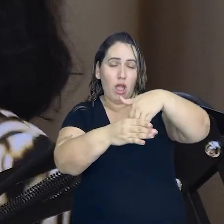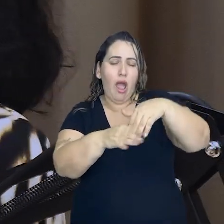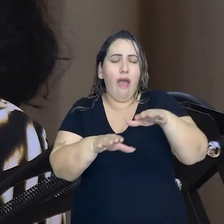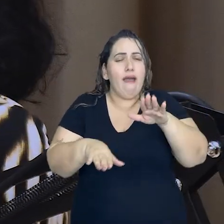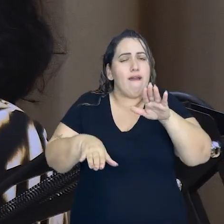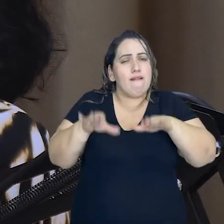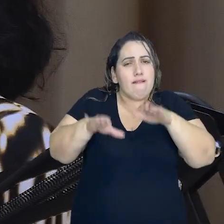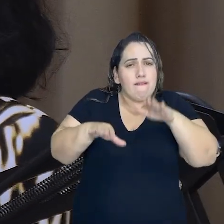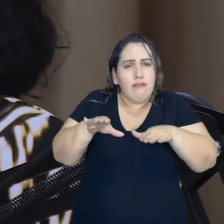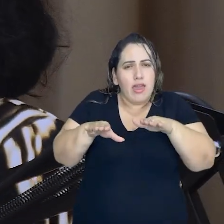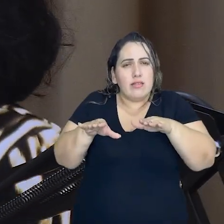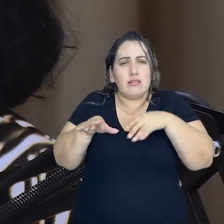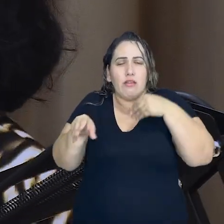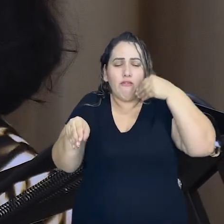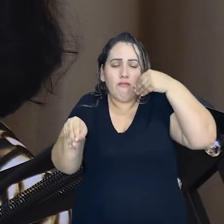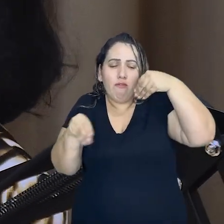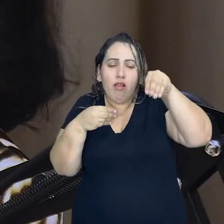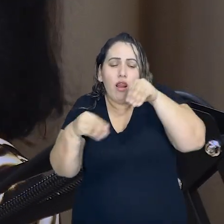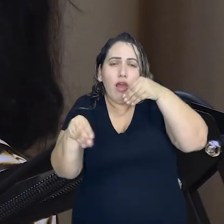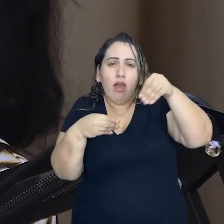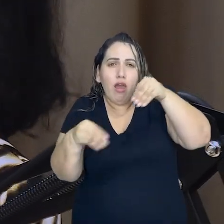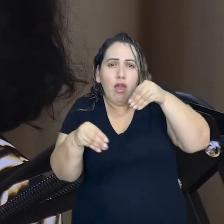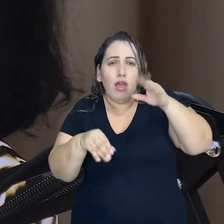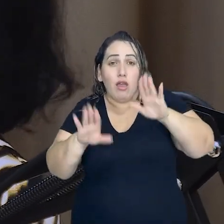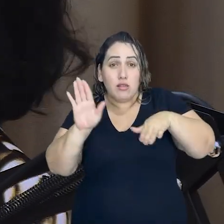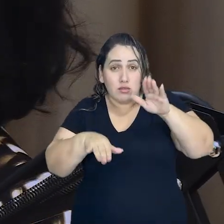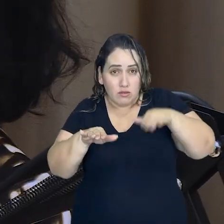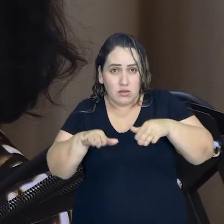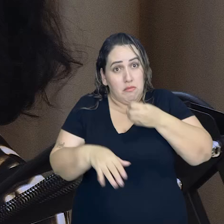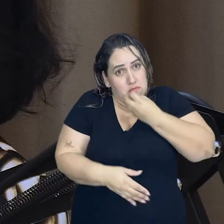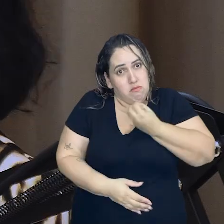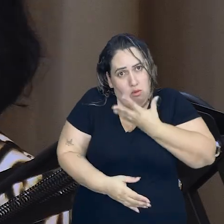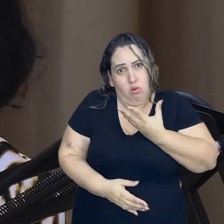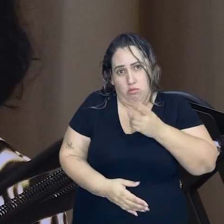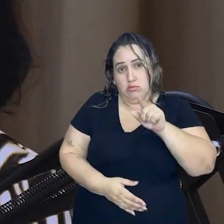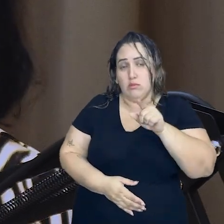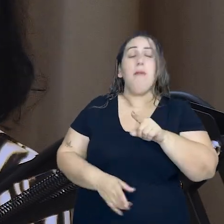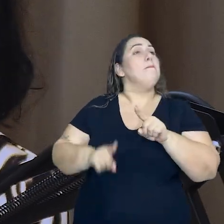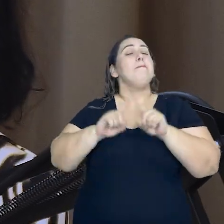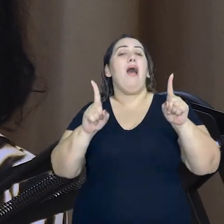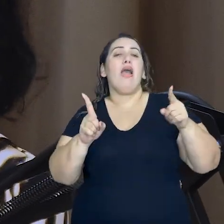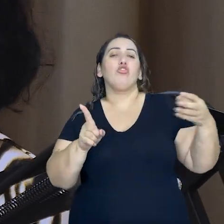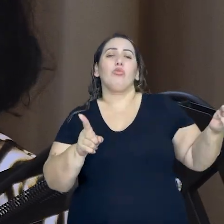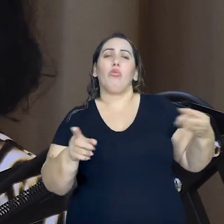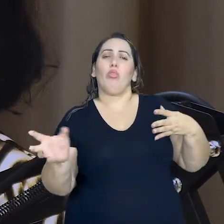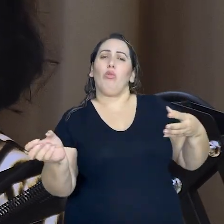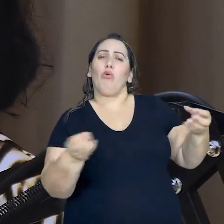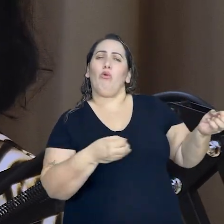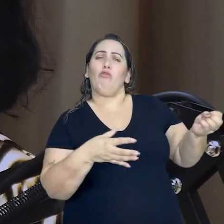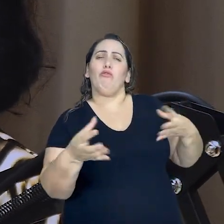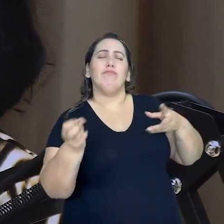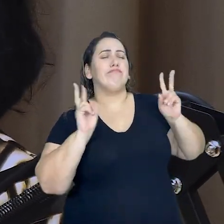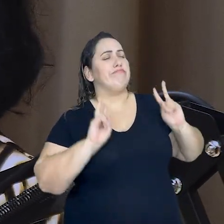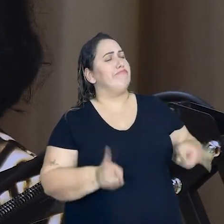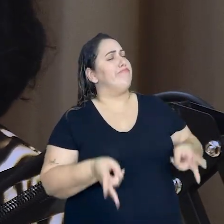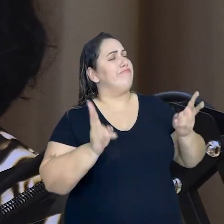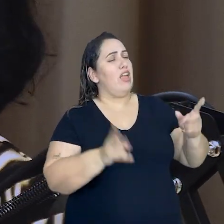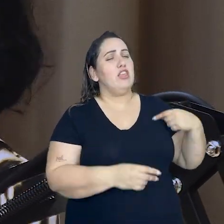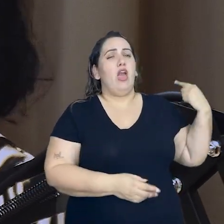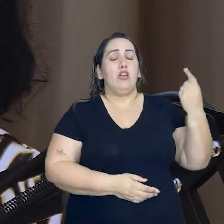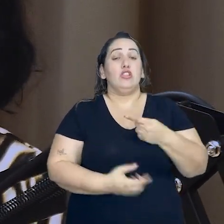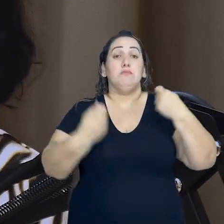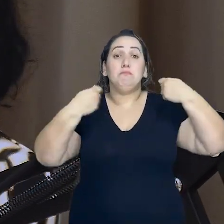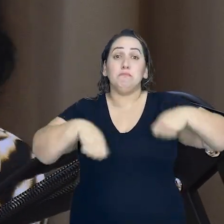ela às vezes ela cede um pouco, né, e faz muito bem. As inovações, olha aí o nome inovação,